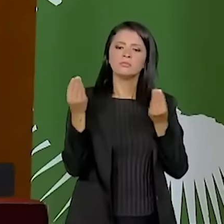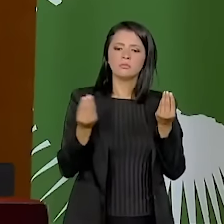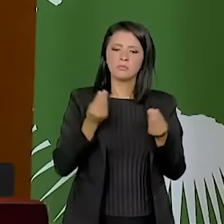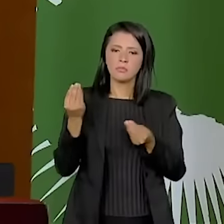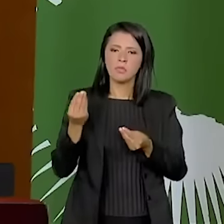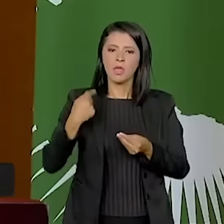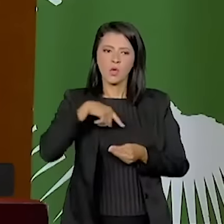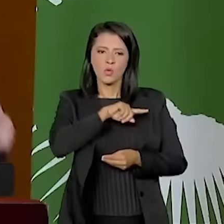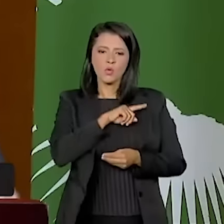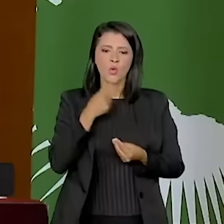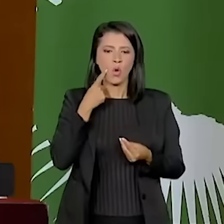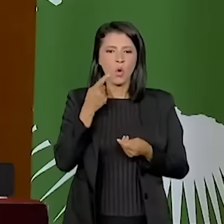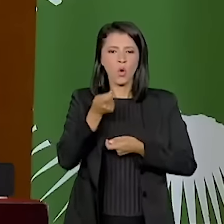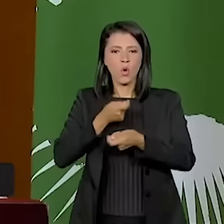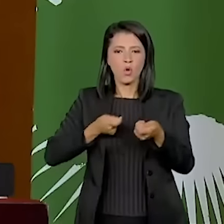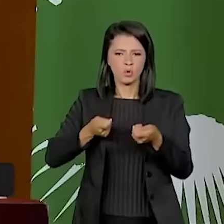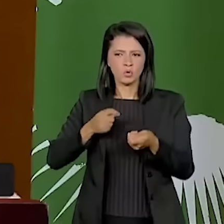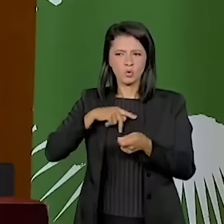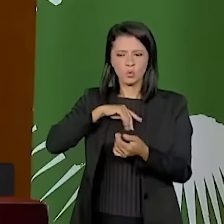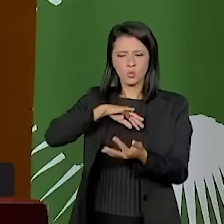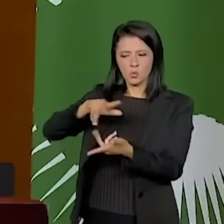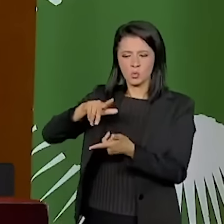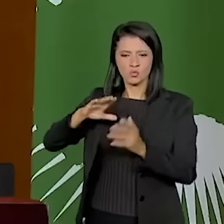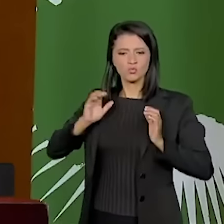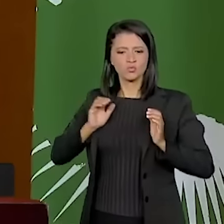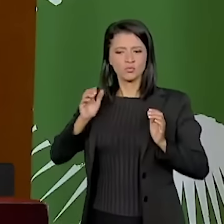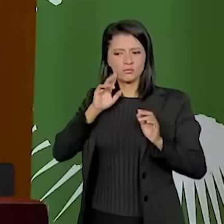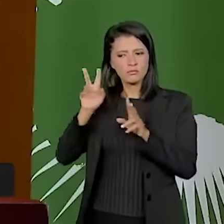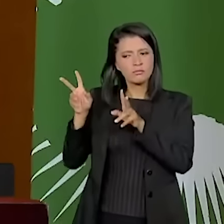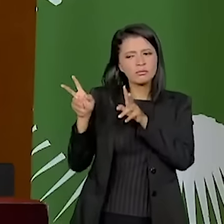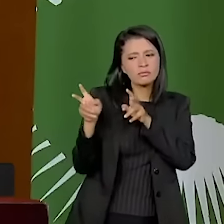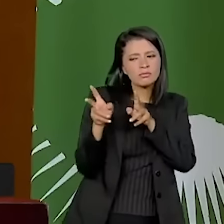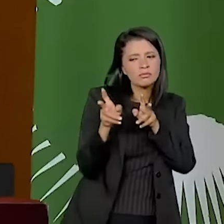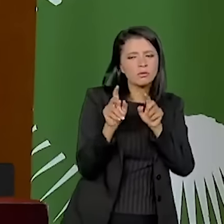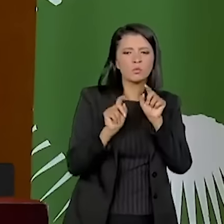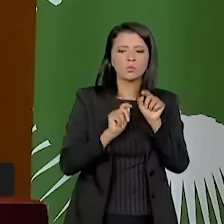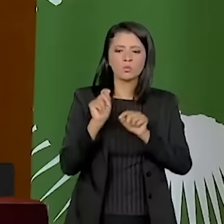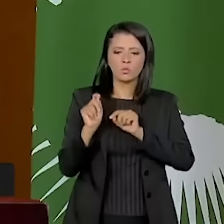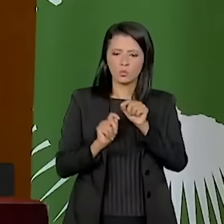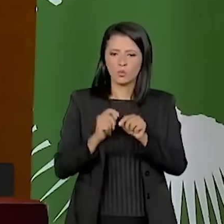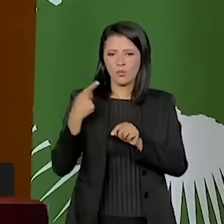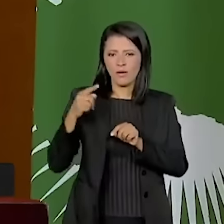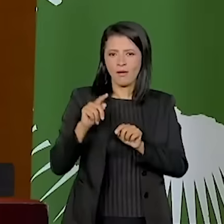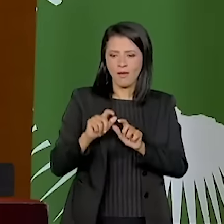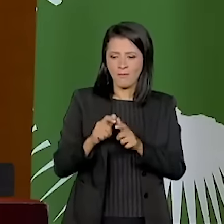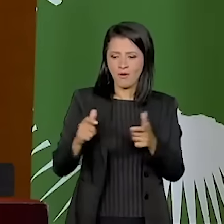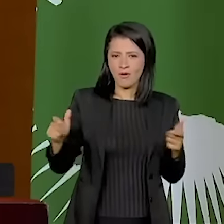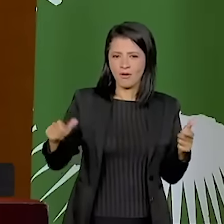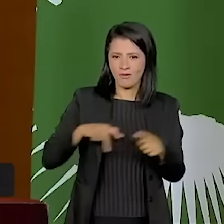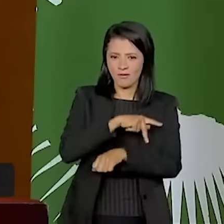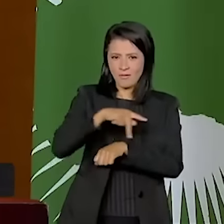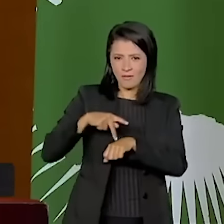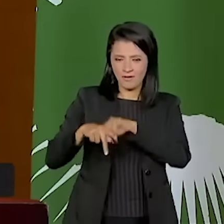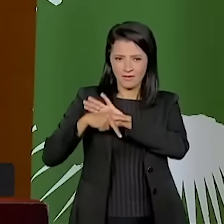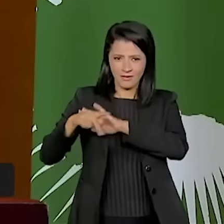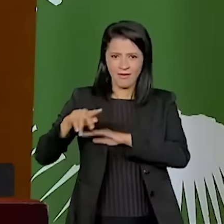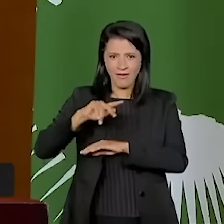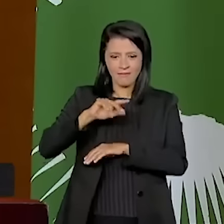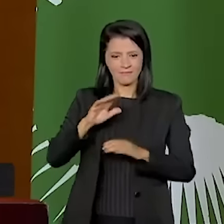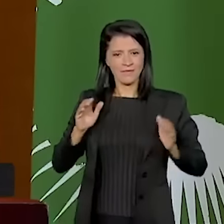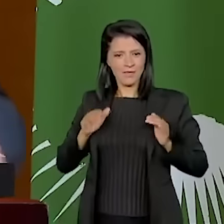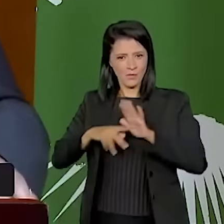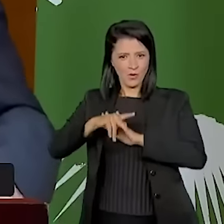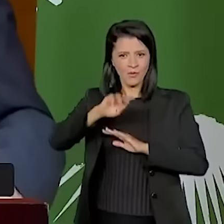nosso comércio com o chamado mundo rico, para a gente perceber que, com a maioria dos países considerados ricos da